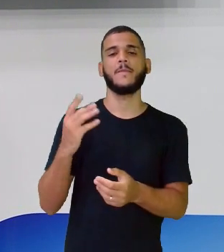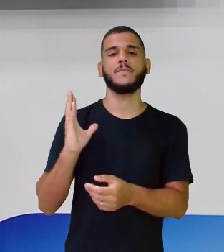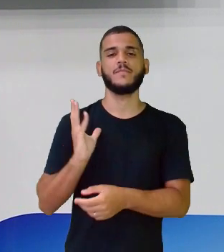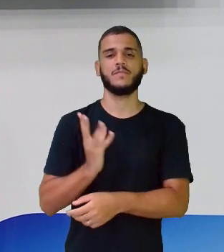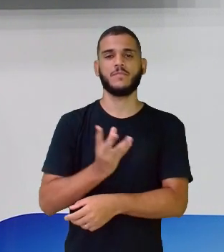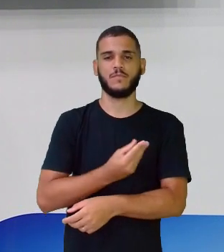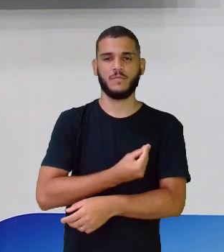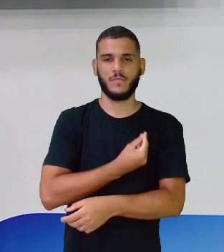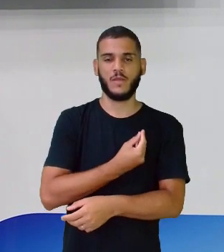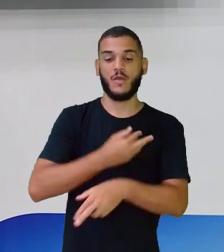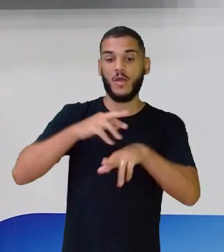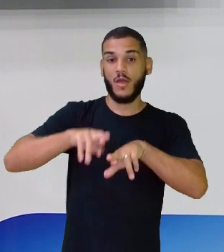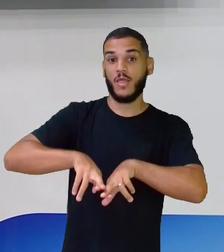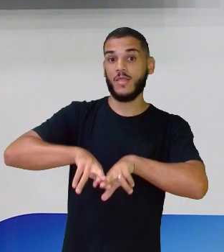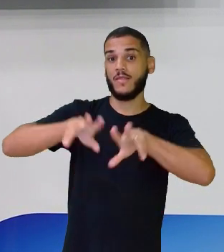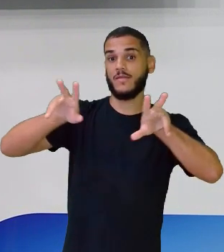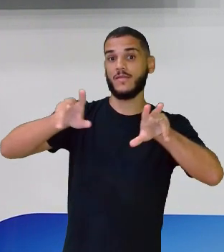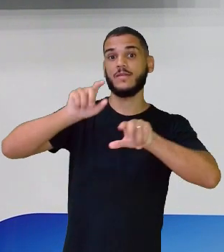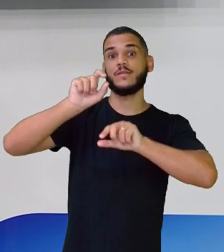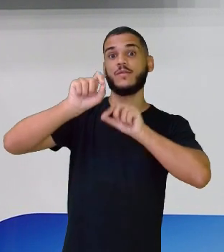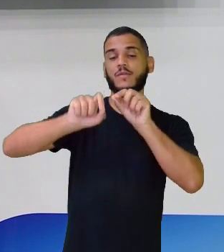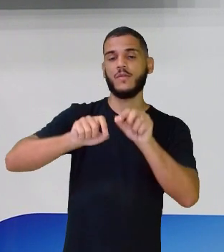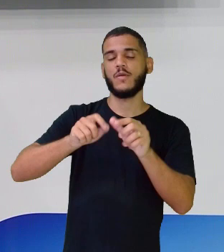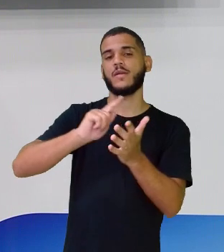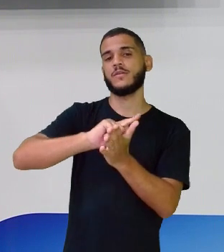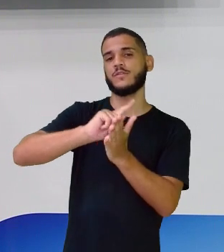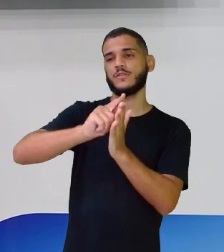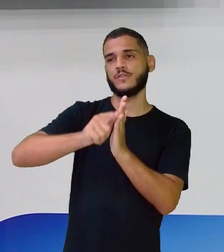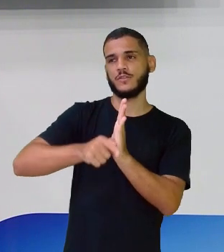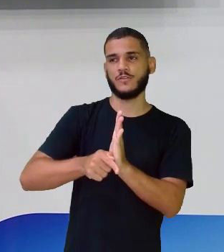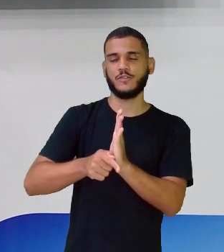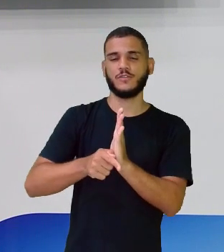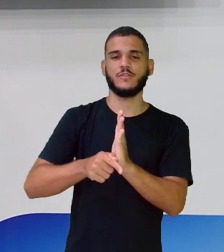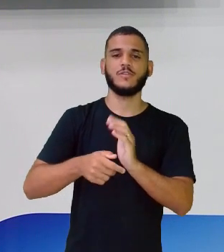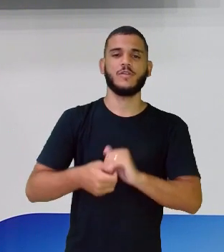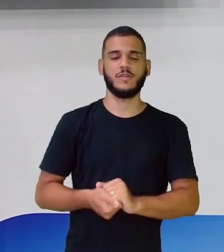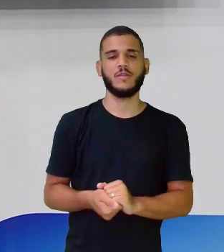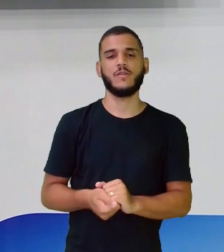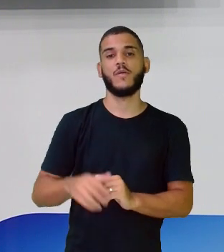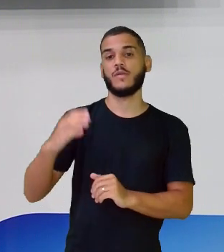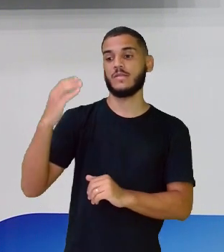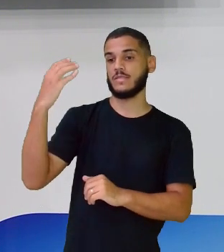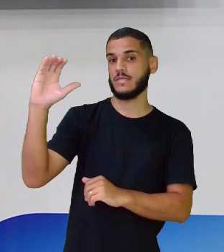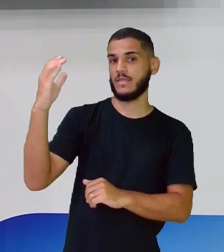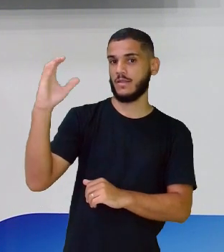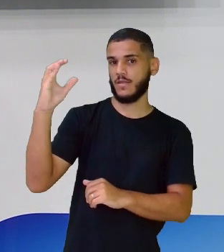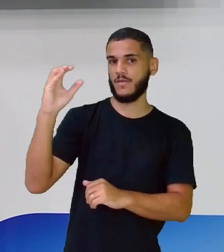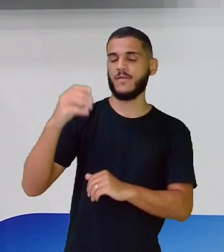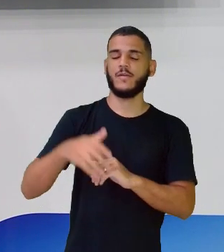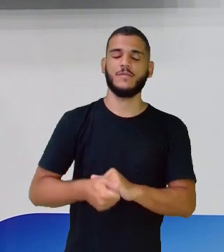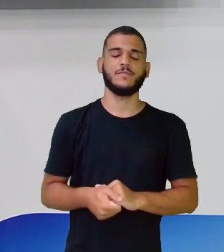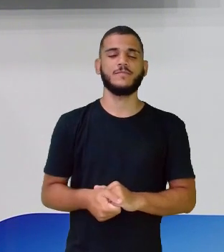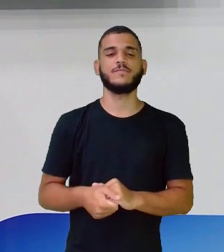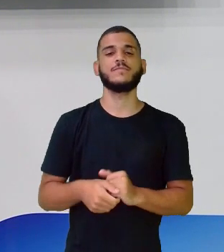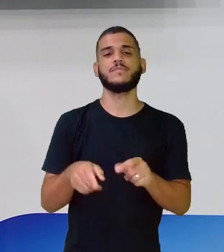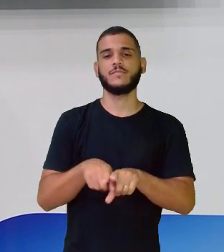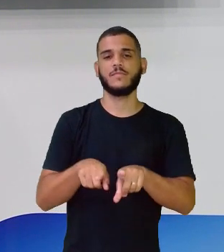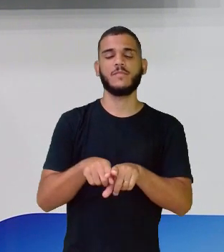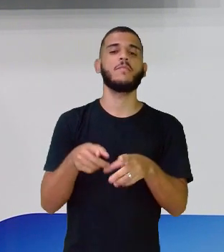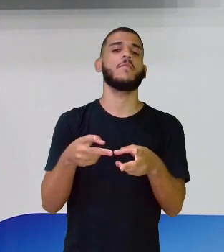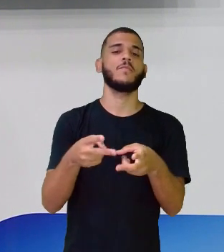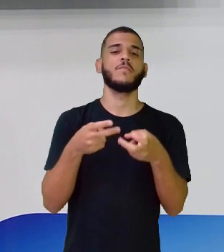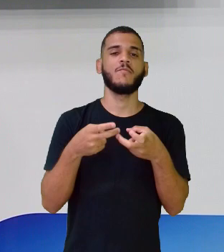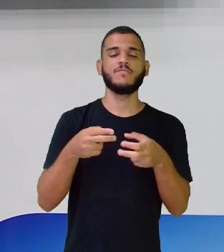diferente lá de gênero lá o científico e que a gente vê que é